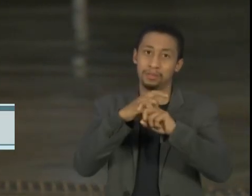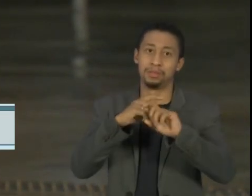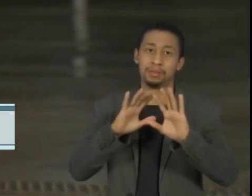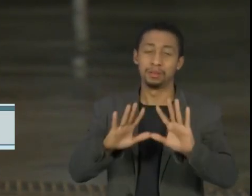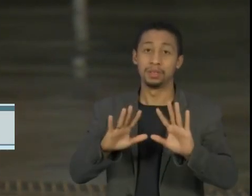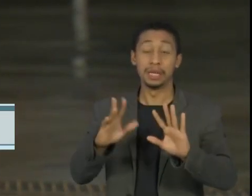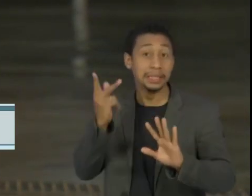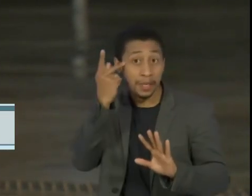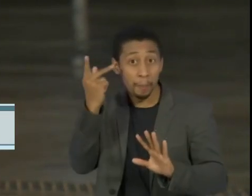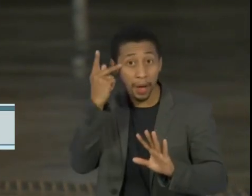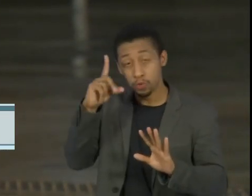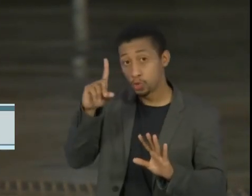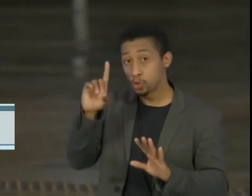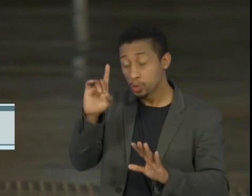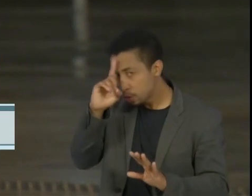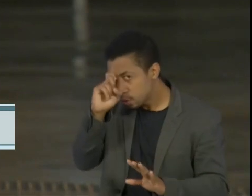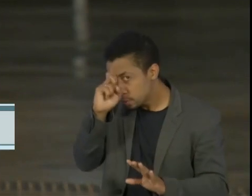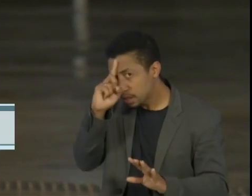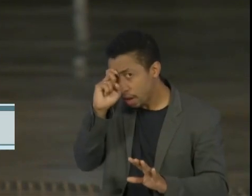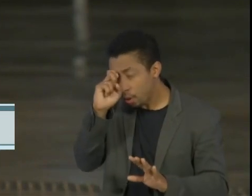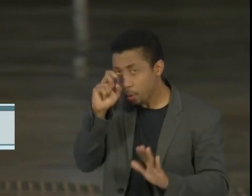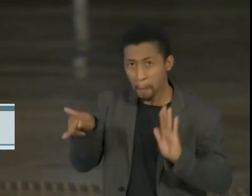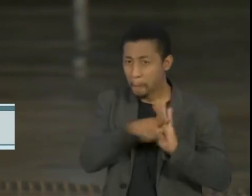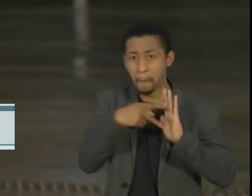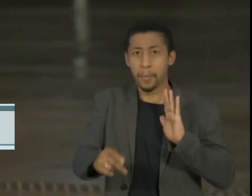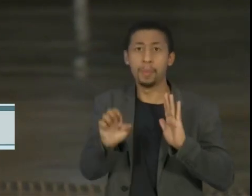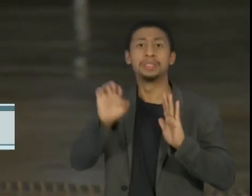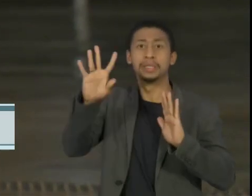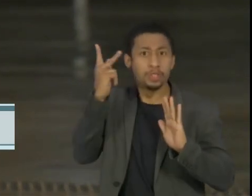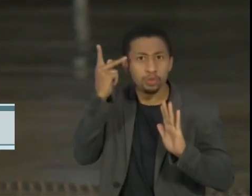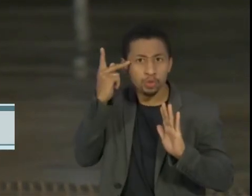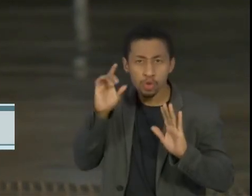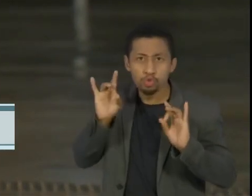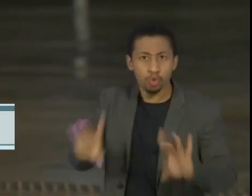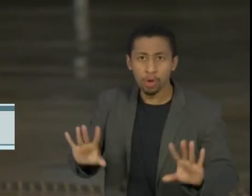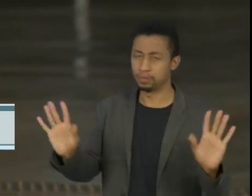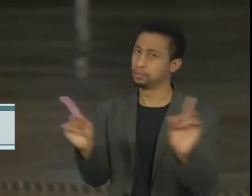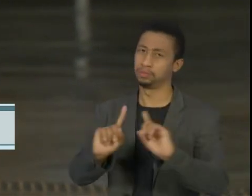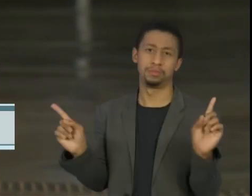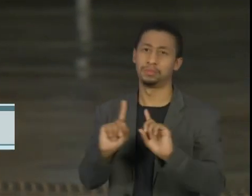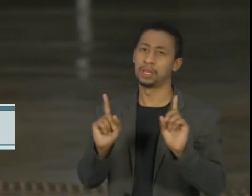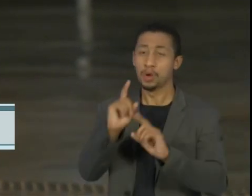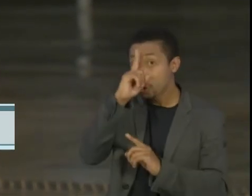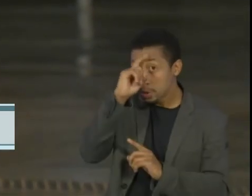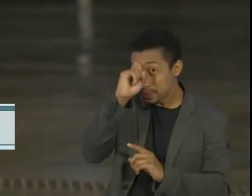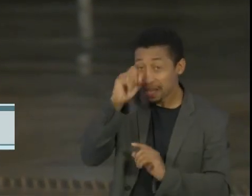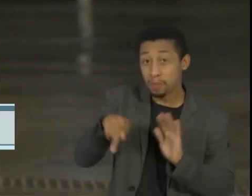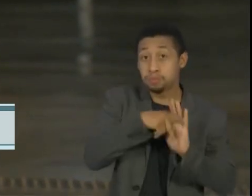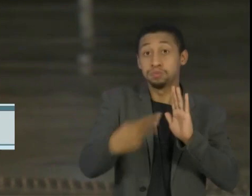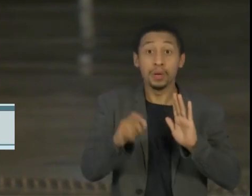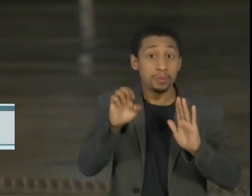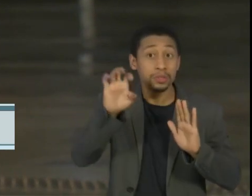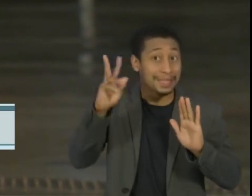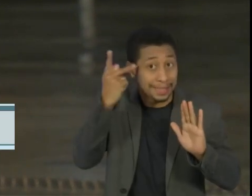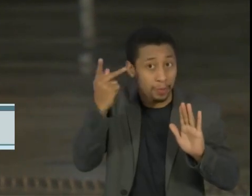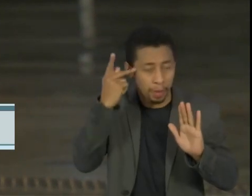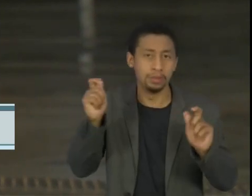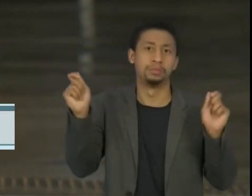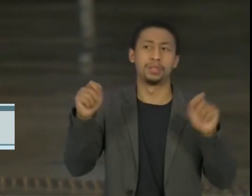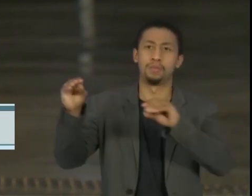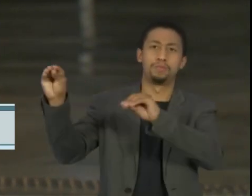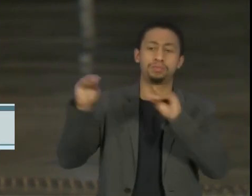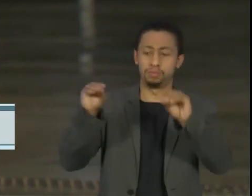hospital do nosso estado, ele serve também como hospital para o Brasil. Muita gente vem para cá e não somente para o nosso sistema